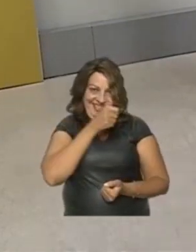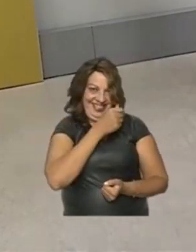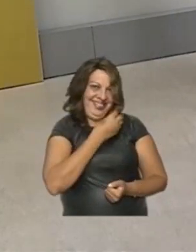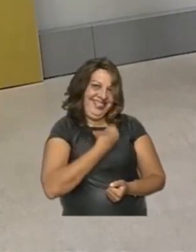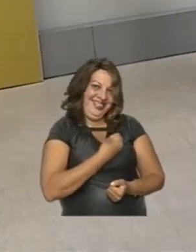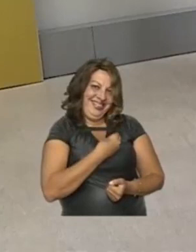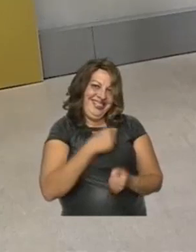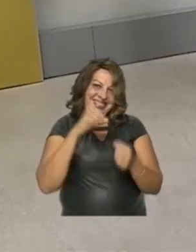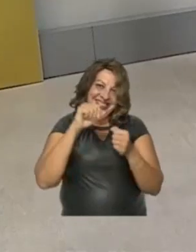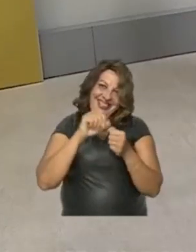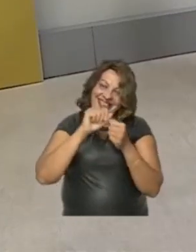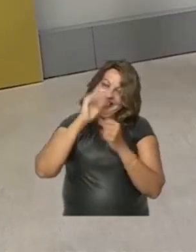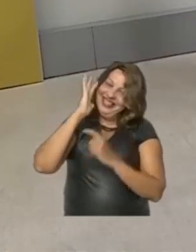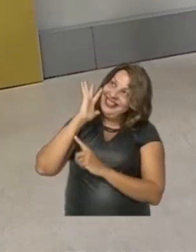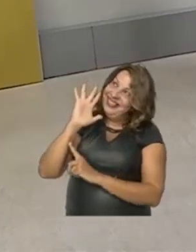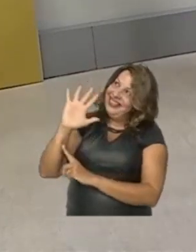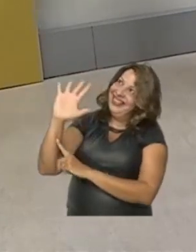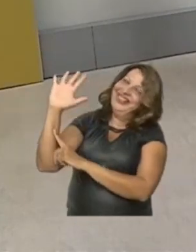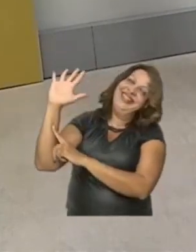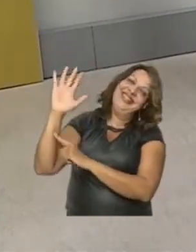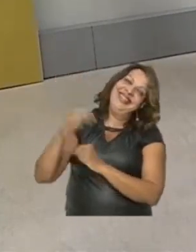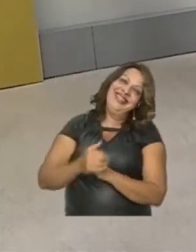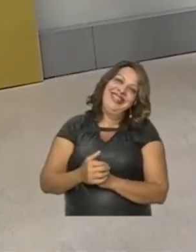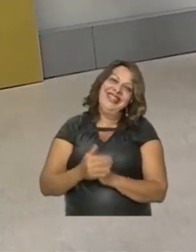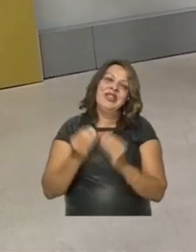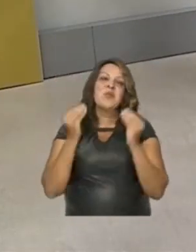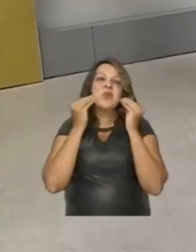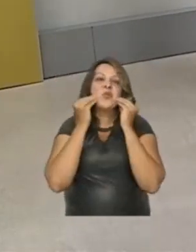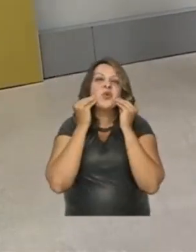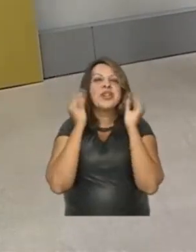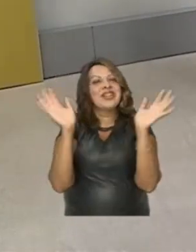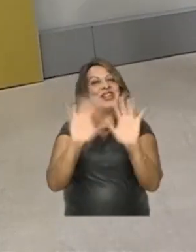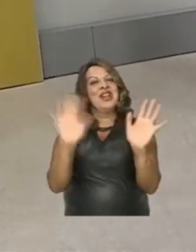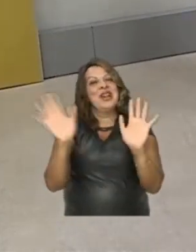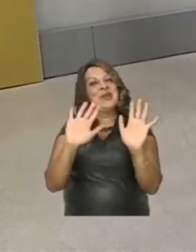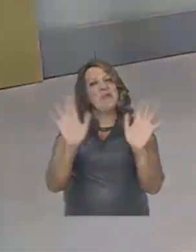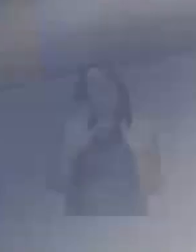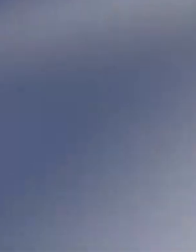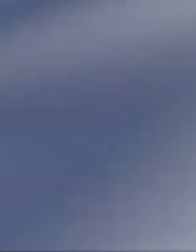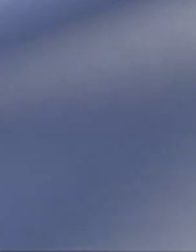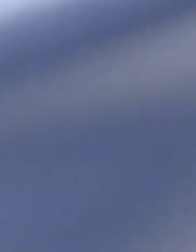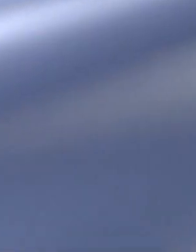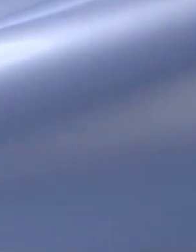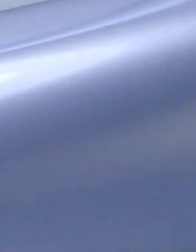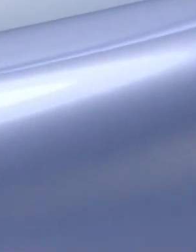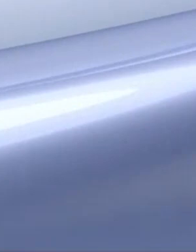salvando vidas e realizando sonhos. Até lá, tchau, beijão! Gente.